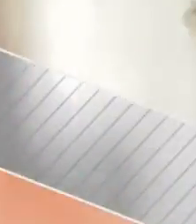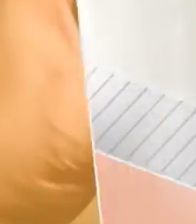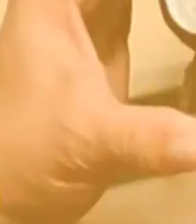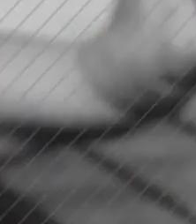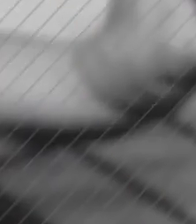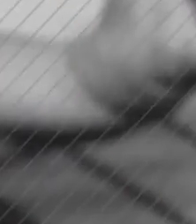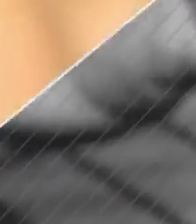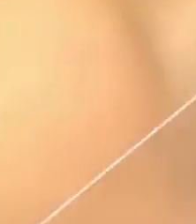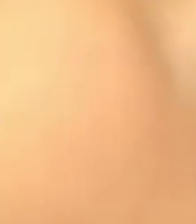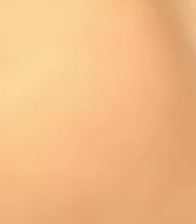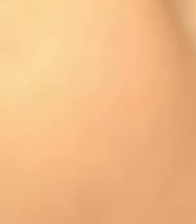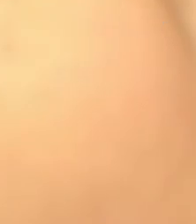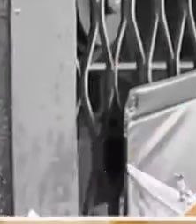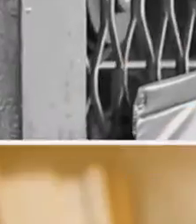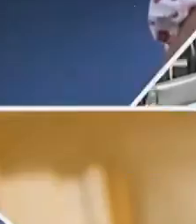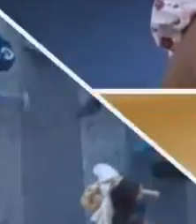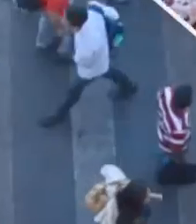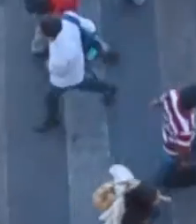Música